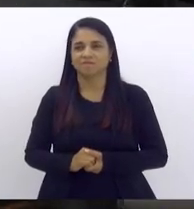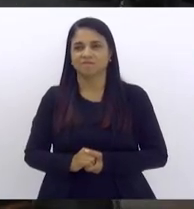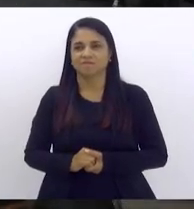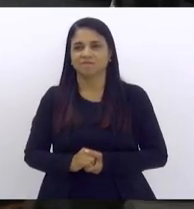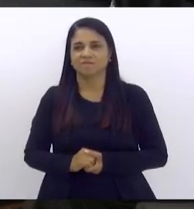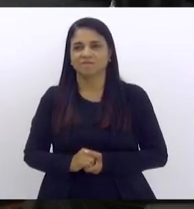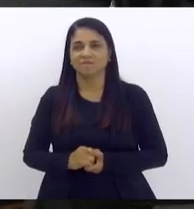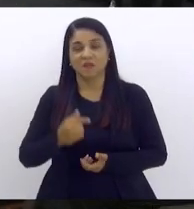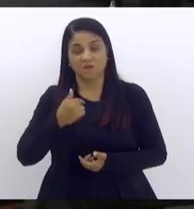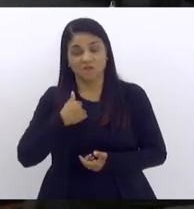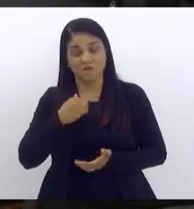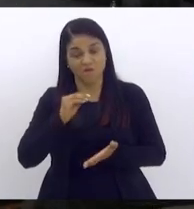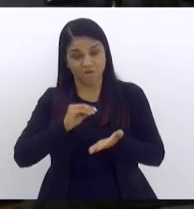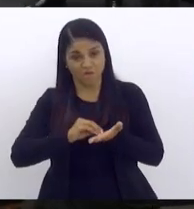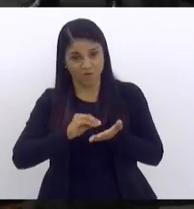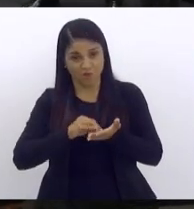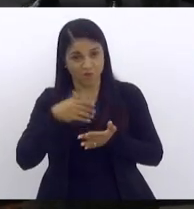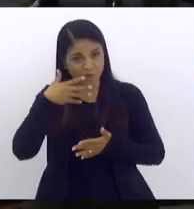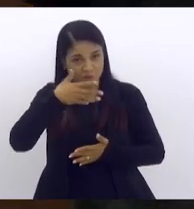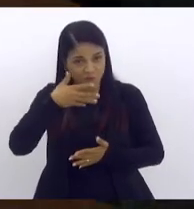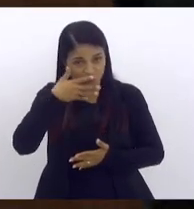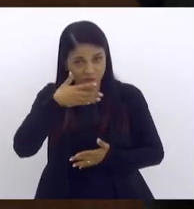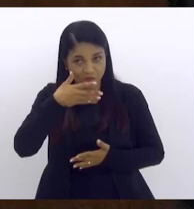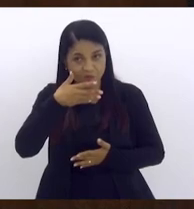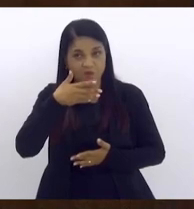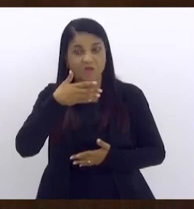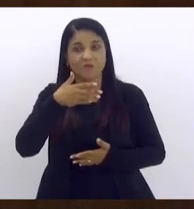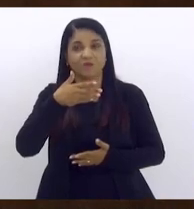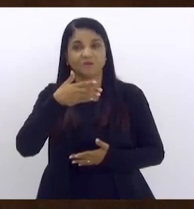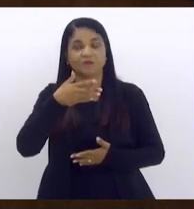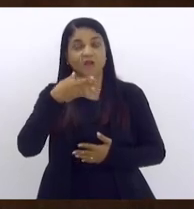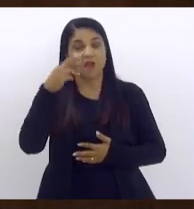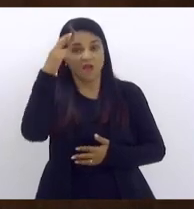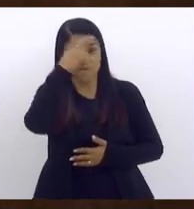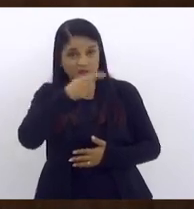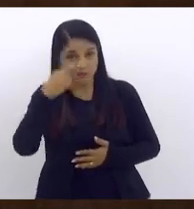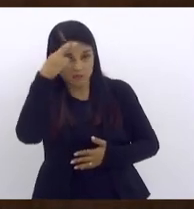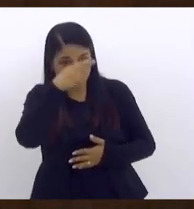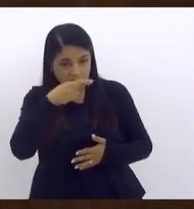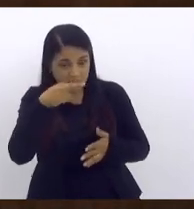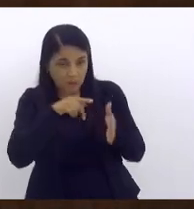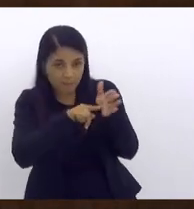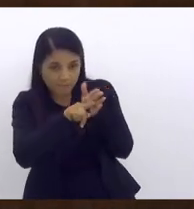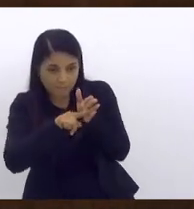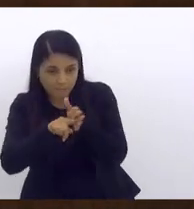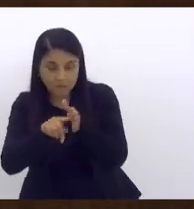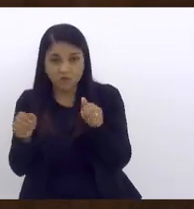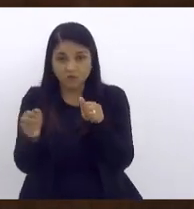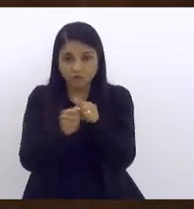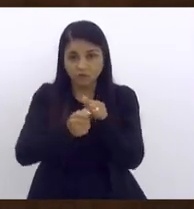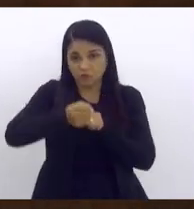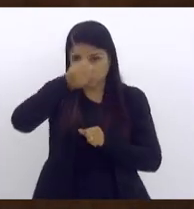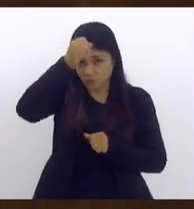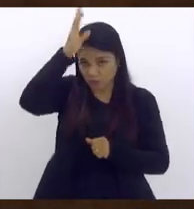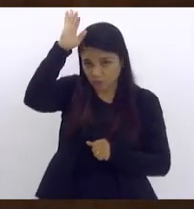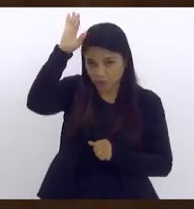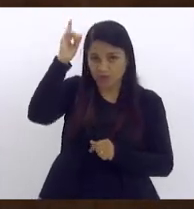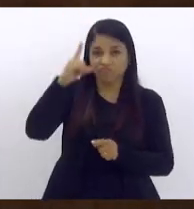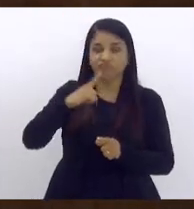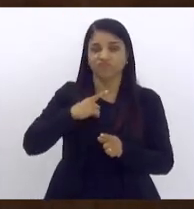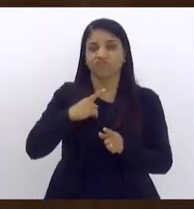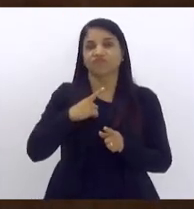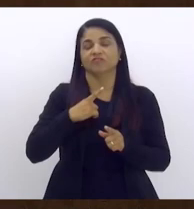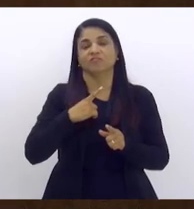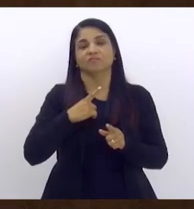Claro. No meu breve pronunciamento, é que, além das fiscalizações, junto ao bombeiro, encontramos diversas